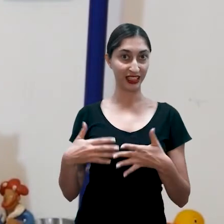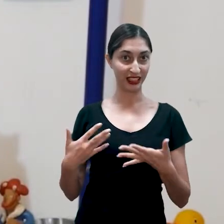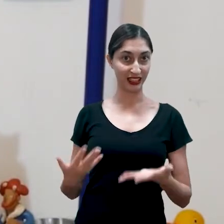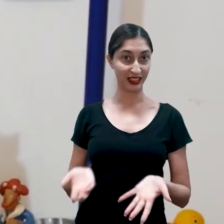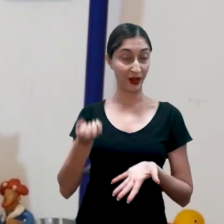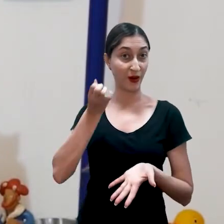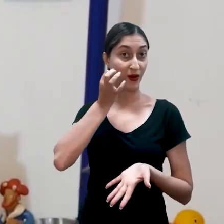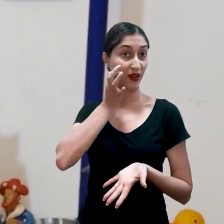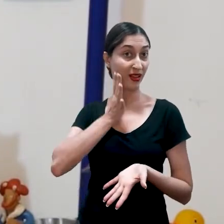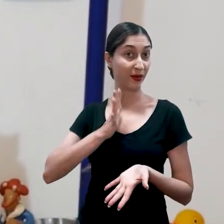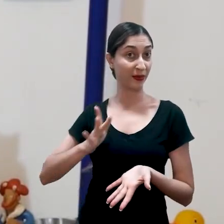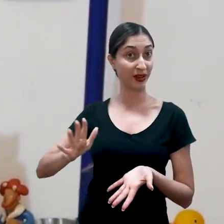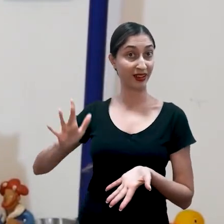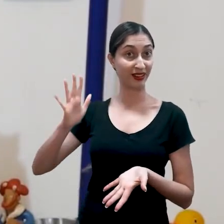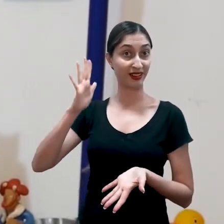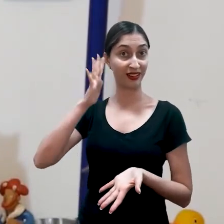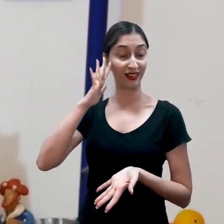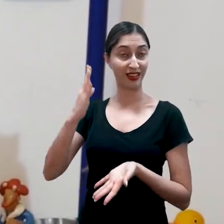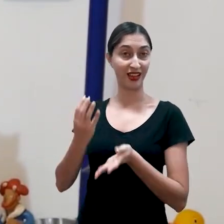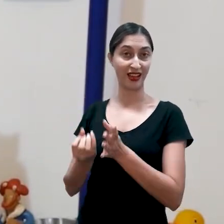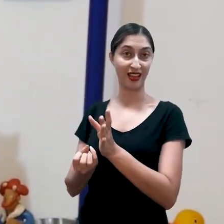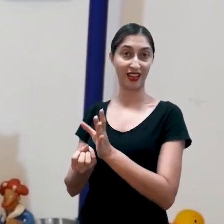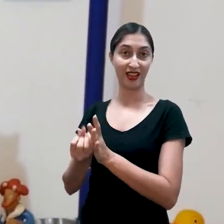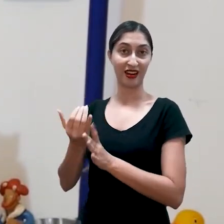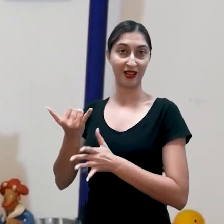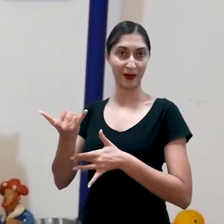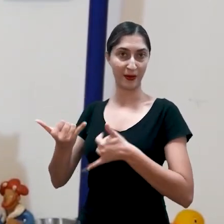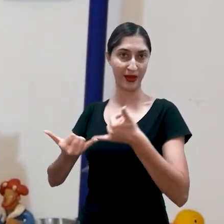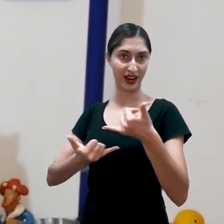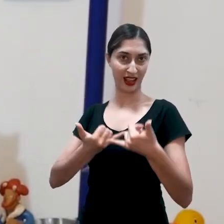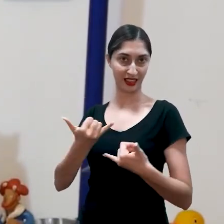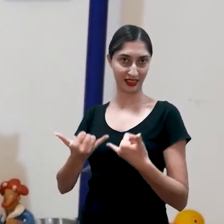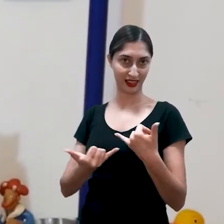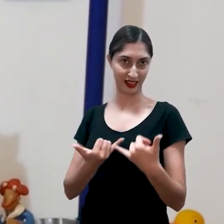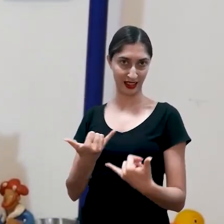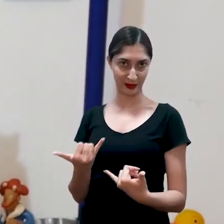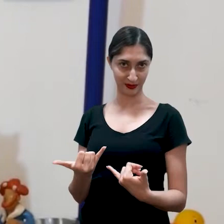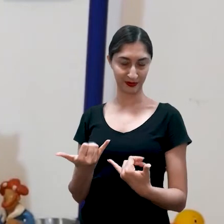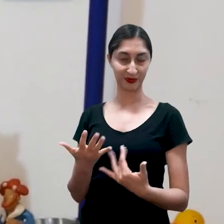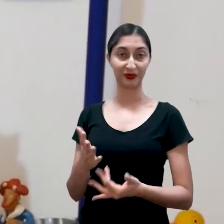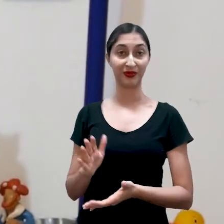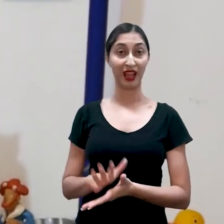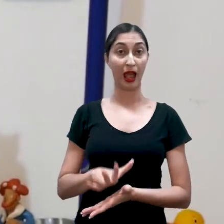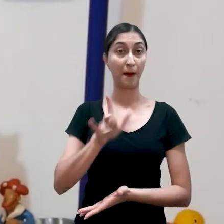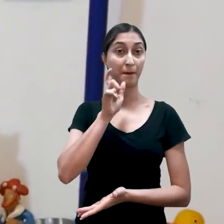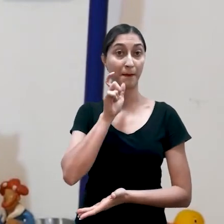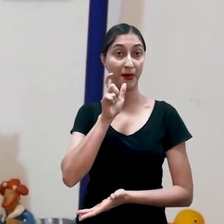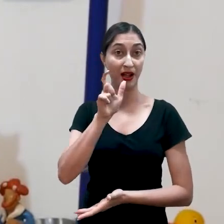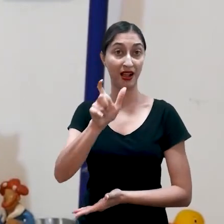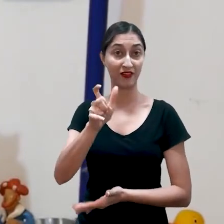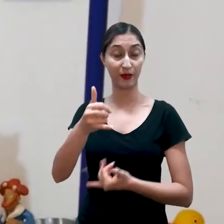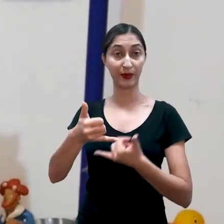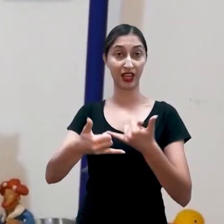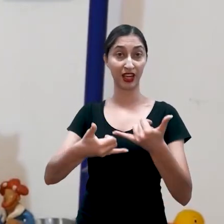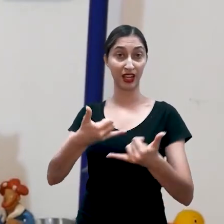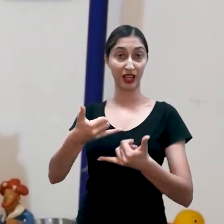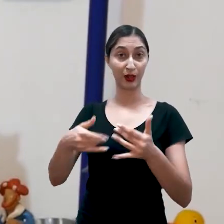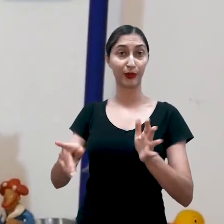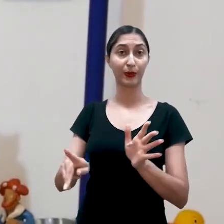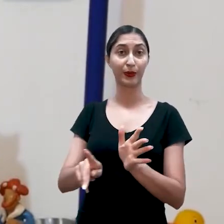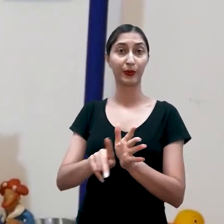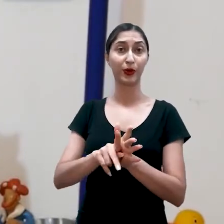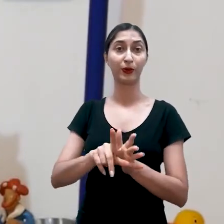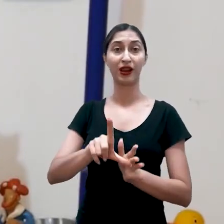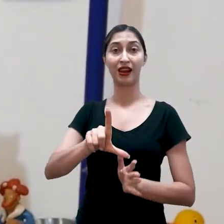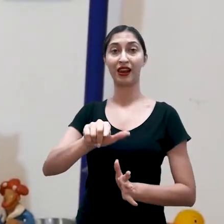a partir daí se constrói a brincadeira. E a palavra brinquedo vem